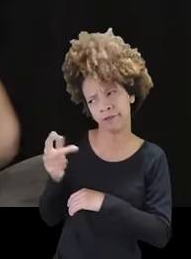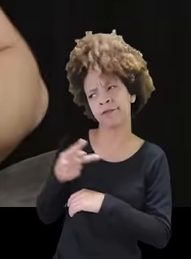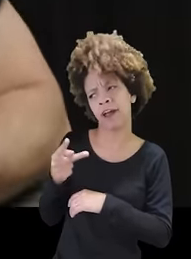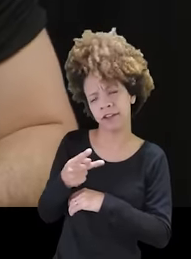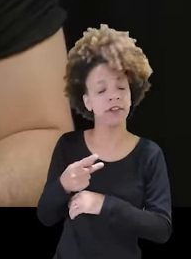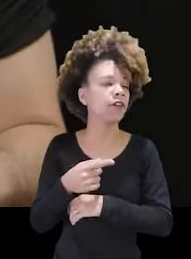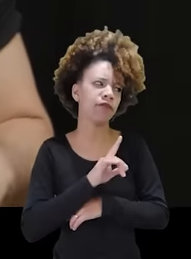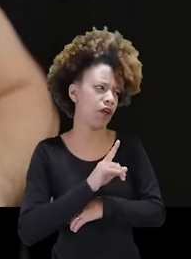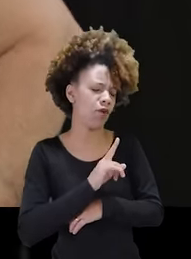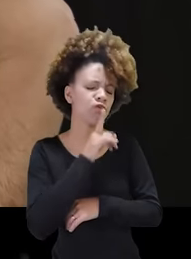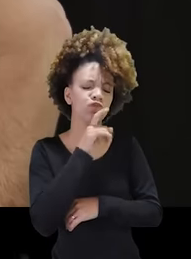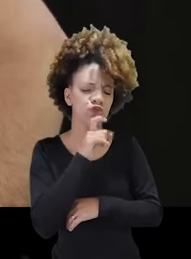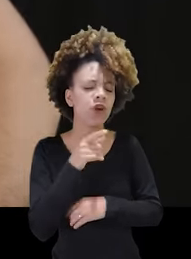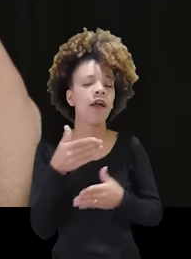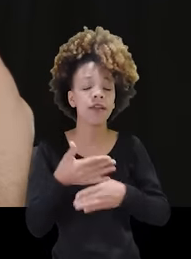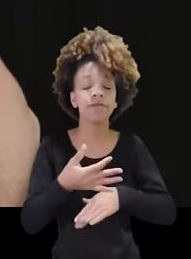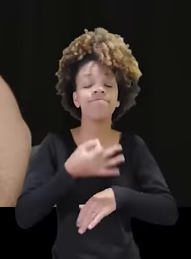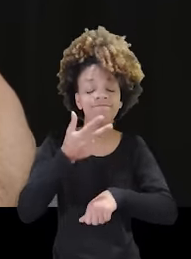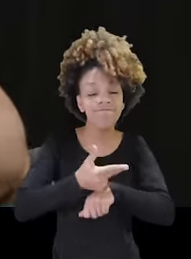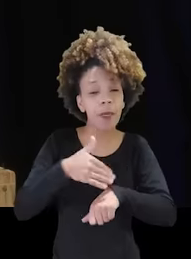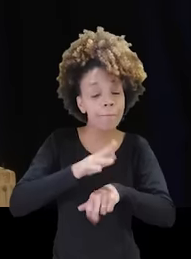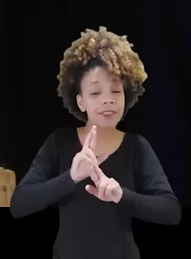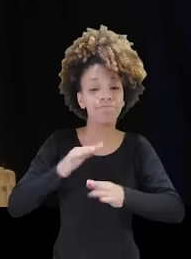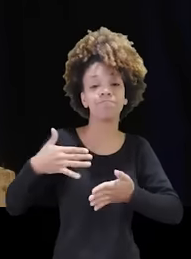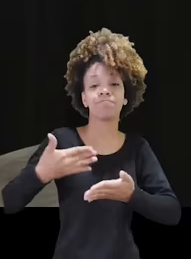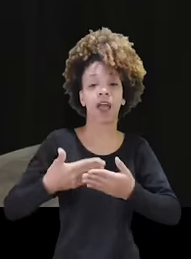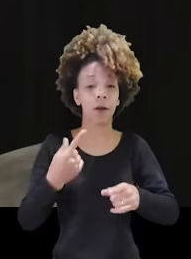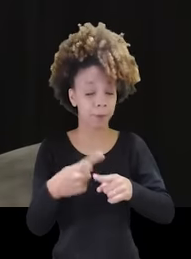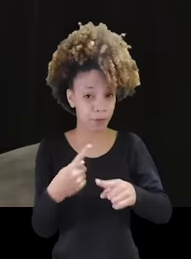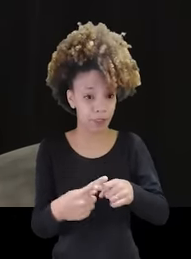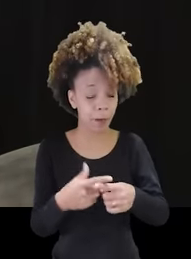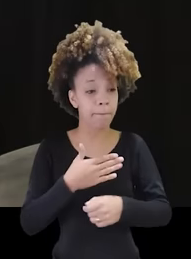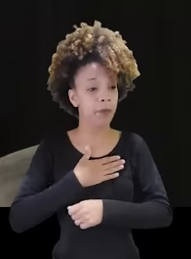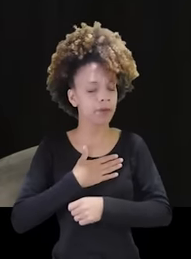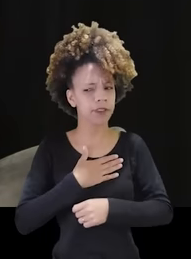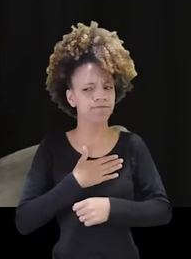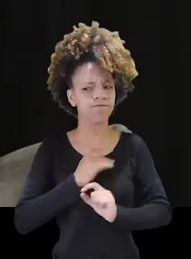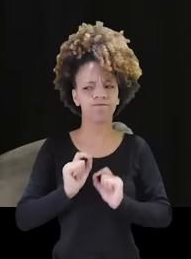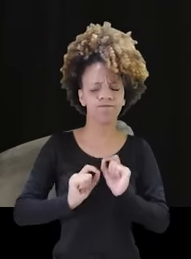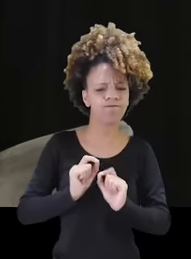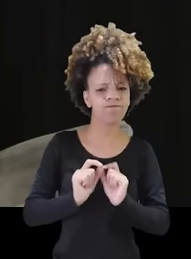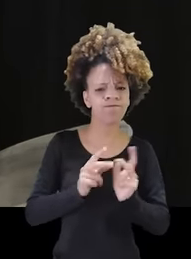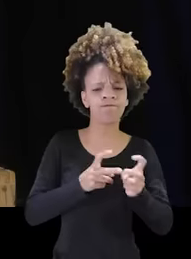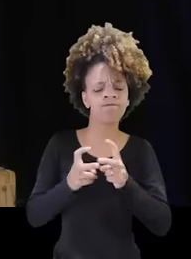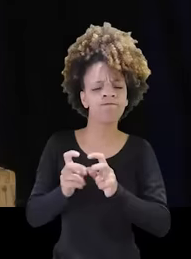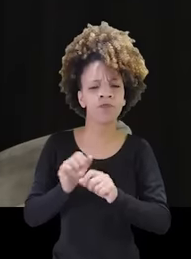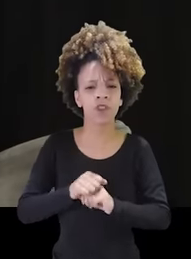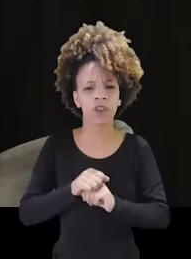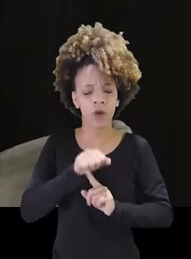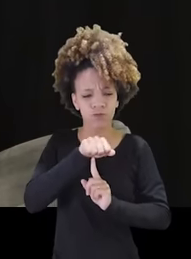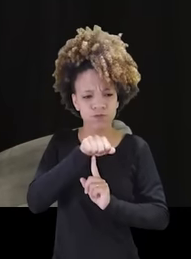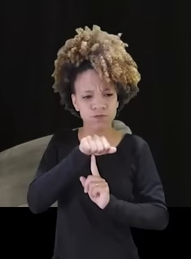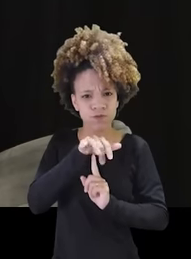não falo eu vou te Taís eu juro para você esse realmente é o mais esperado porque esse para mim ele mexe com uma coisa que